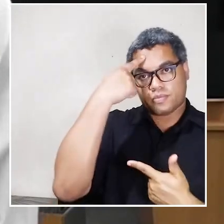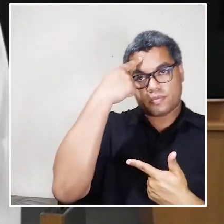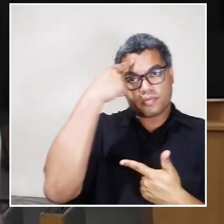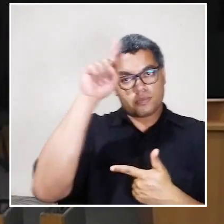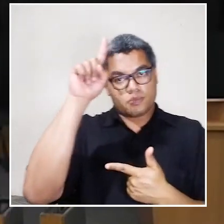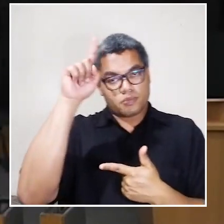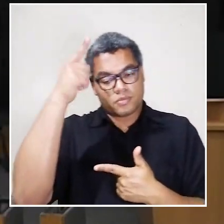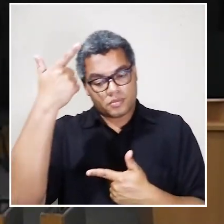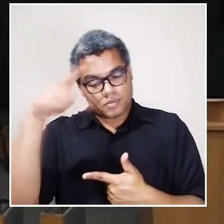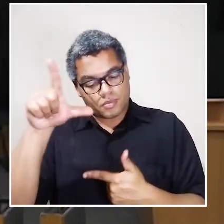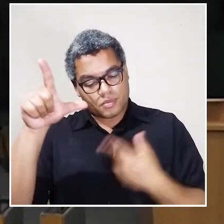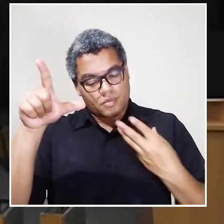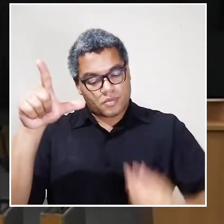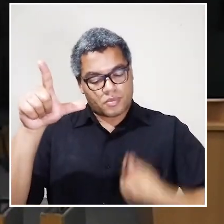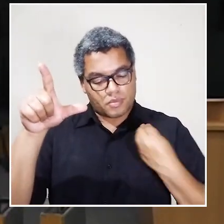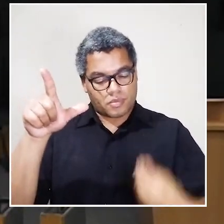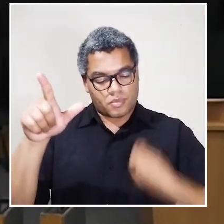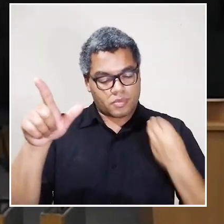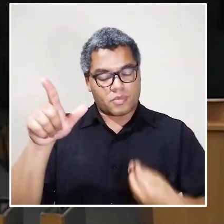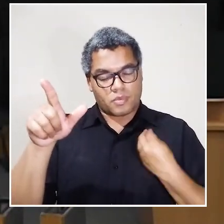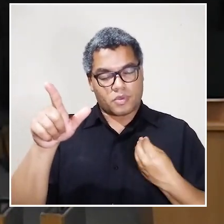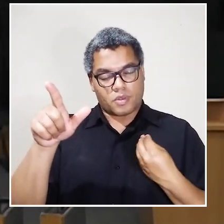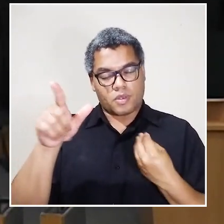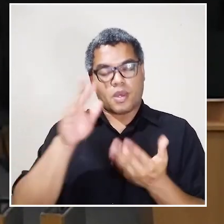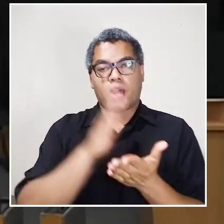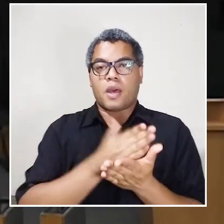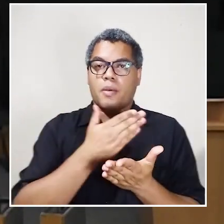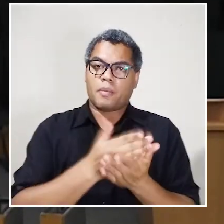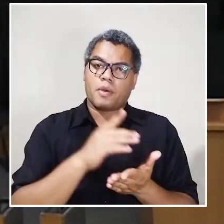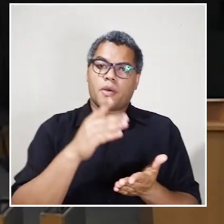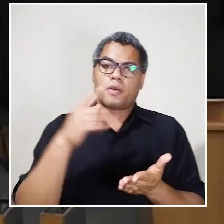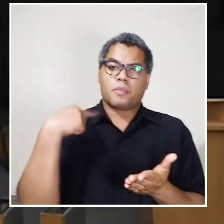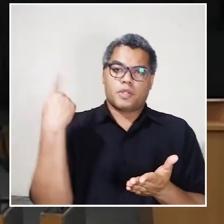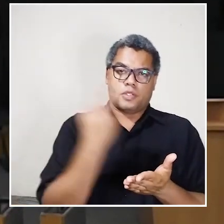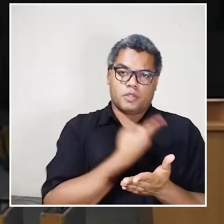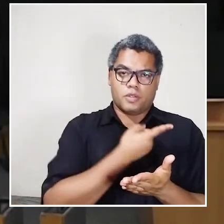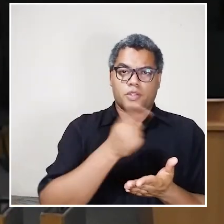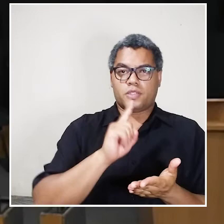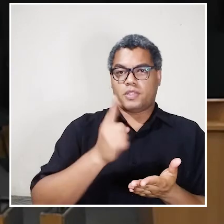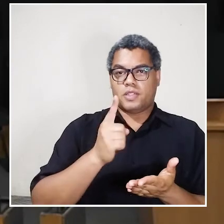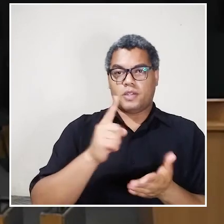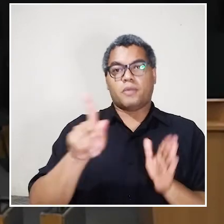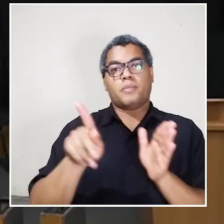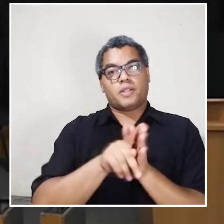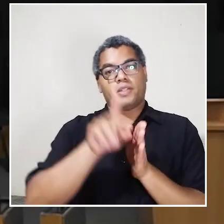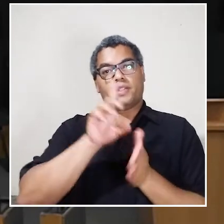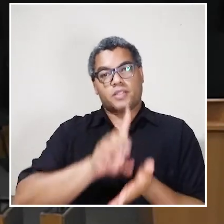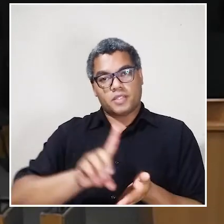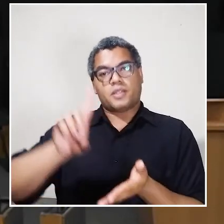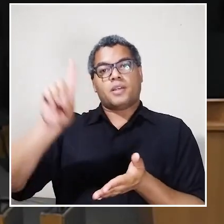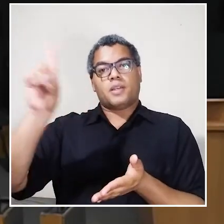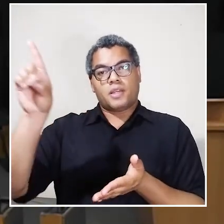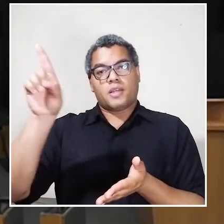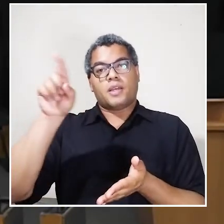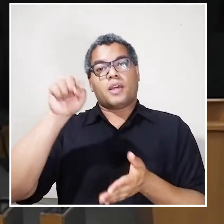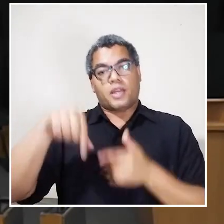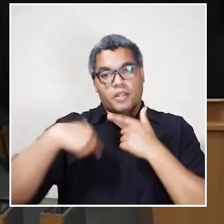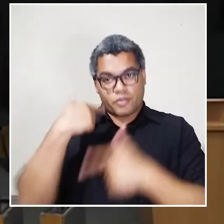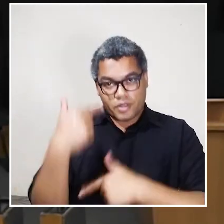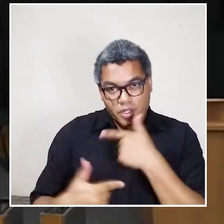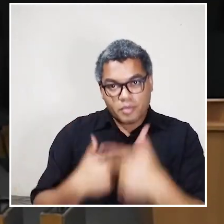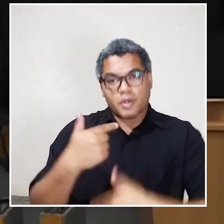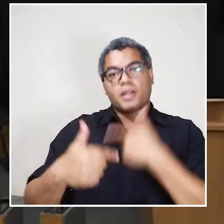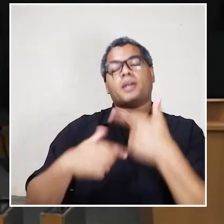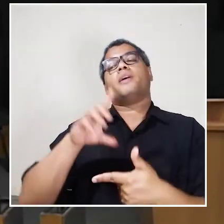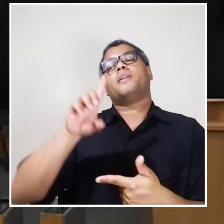não vai vir a partir de nós, vem a partir do Senhor. É no mover dele, é